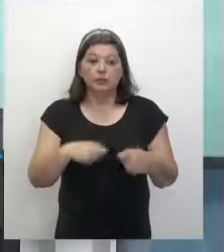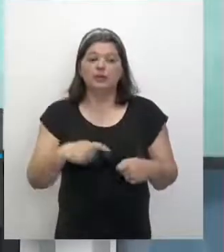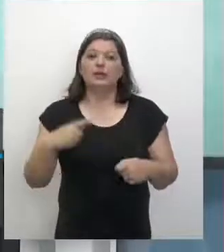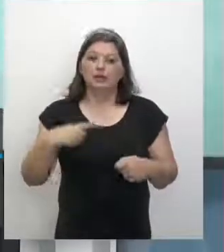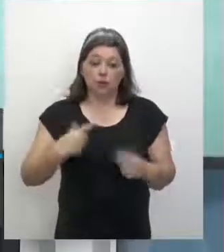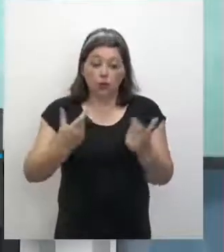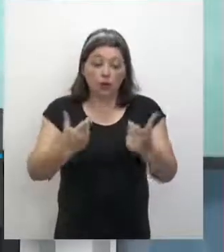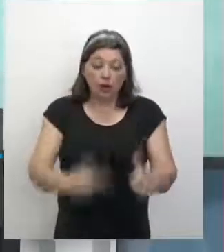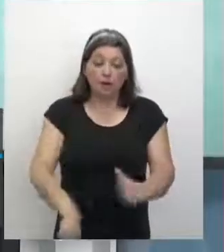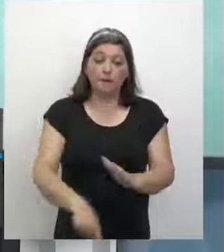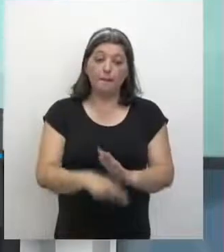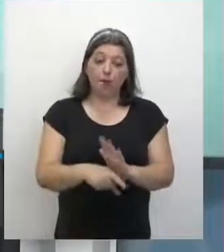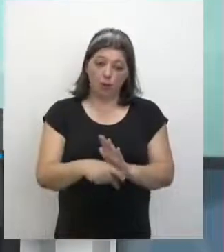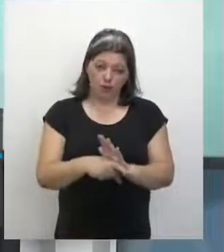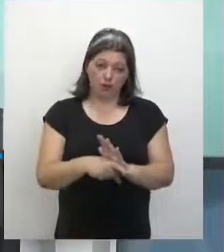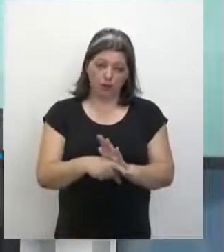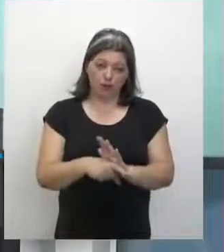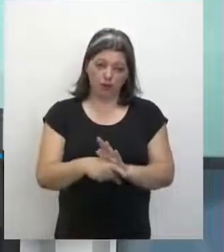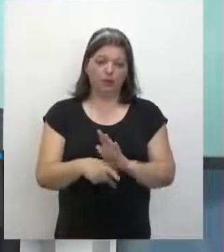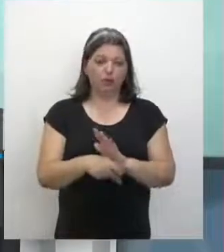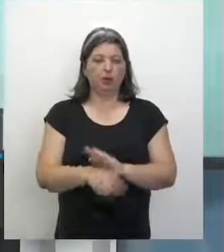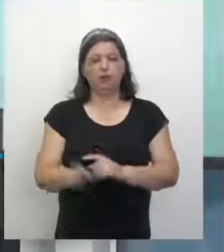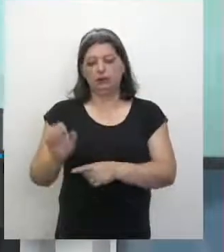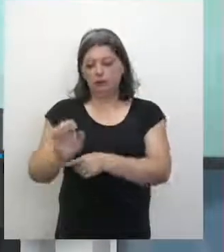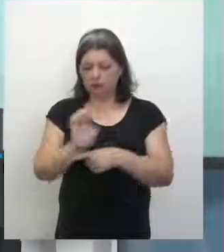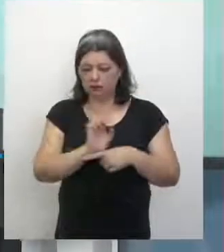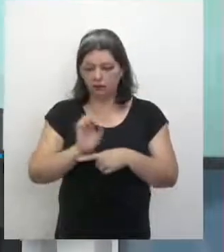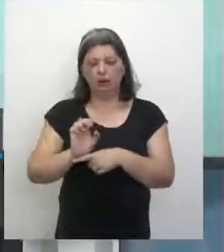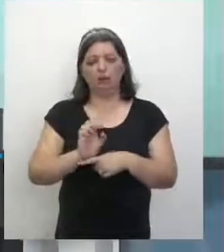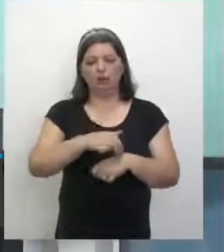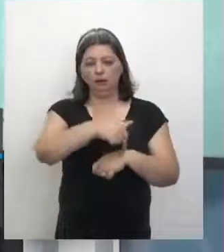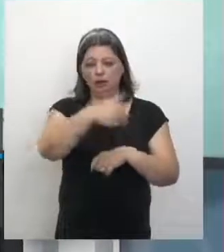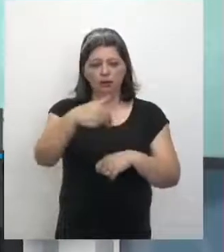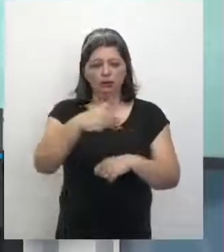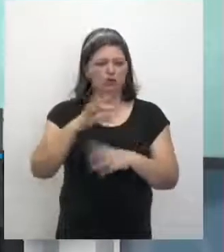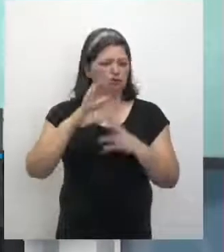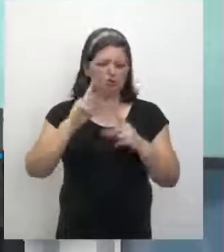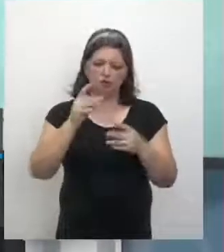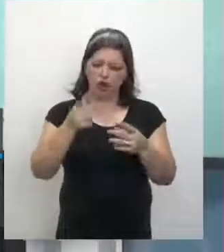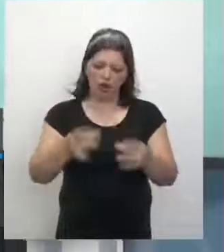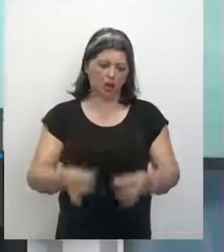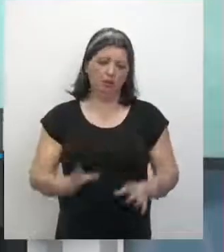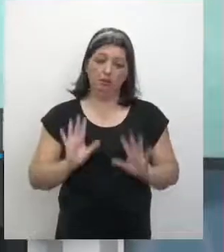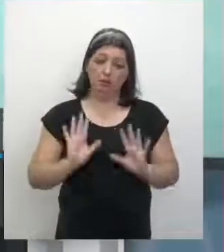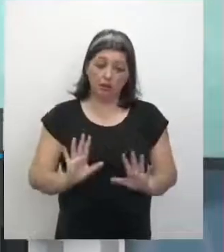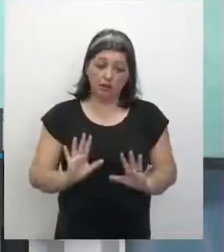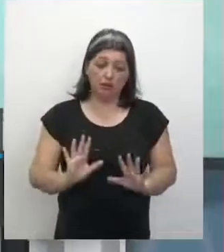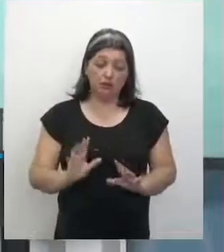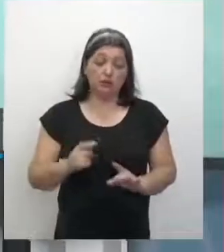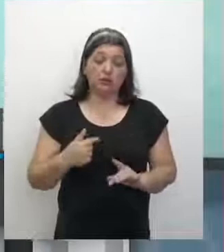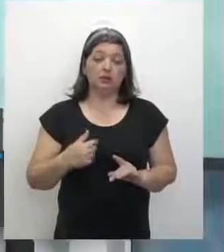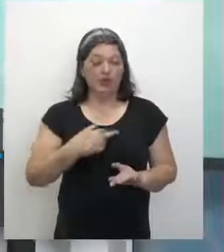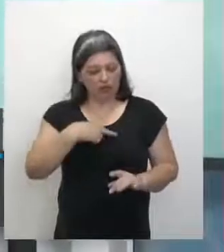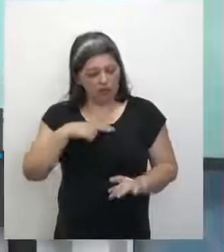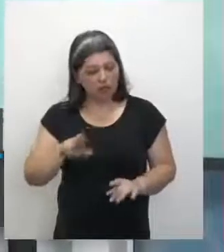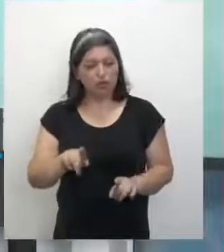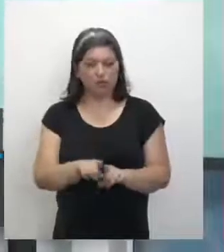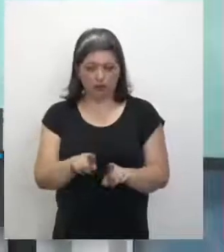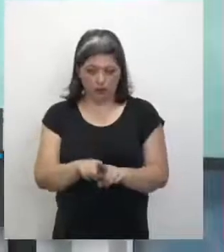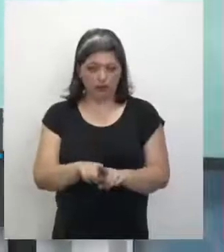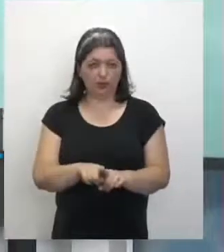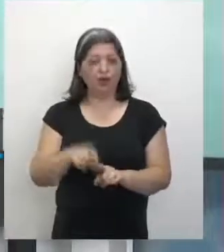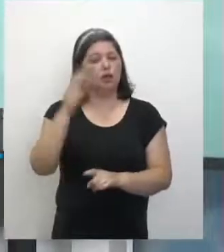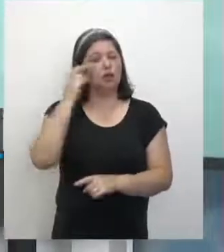território físico, ele pode ter um Estado-nação, ele pode ter tudo que eu citei para vocês. Questão aí de a religião, a questão